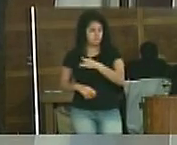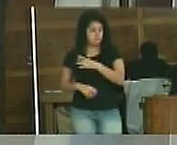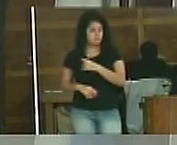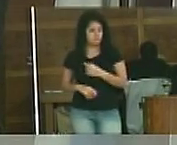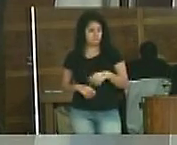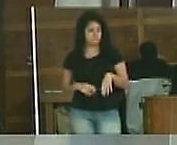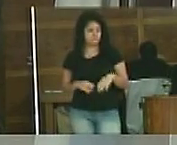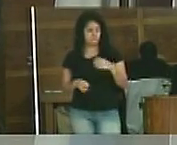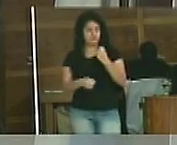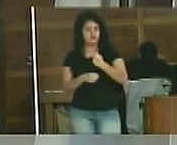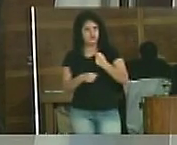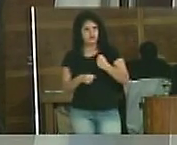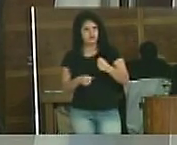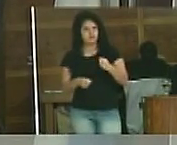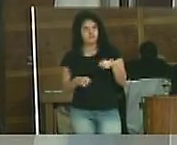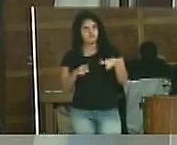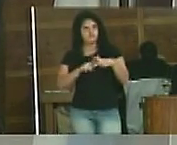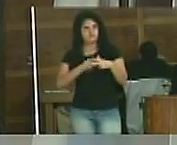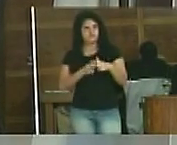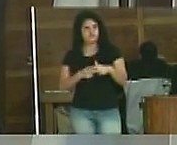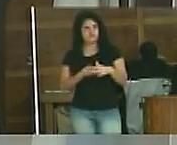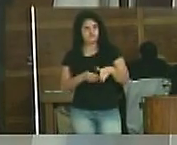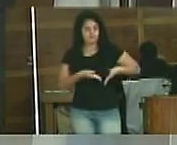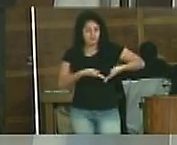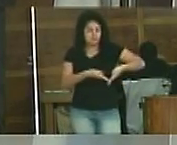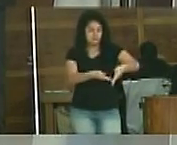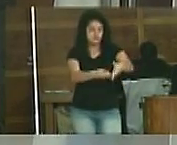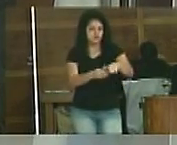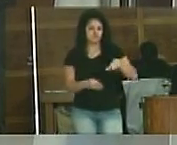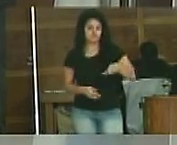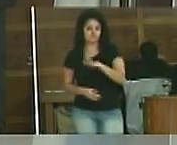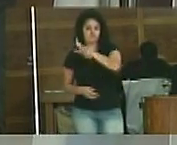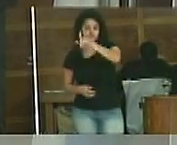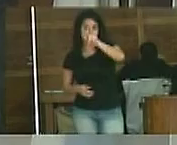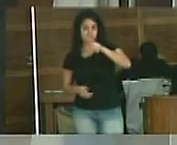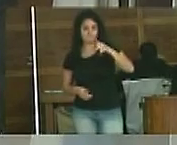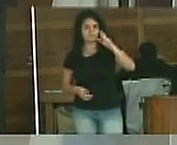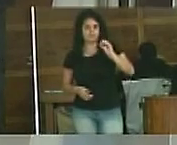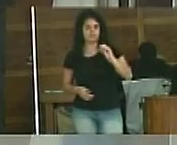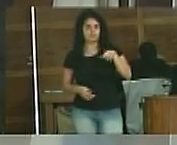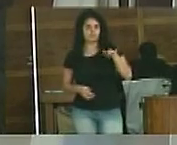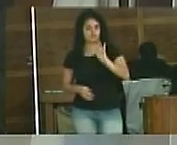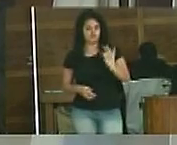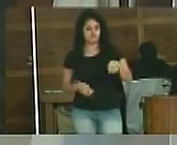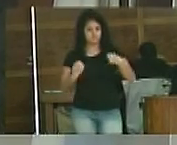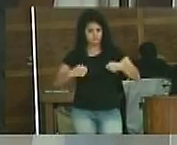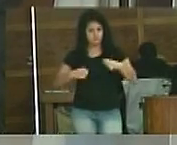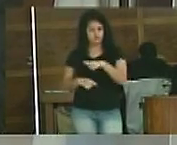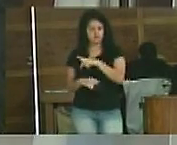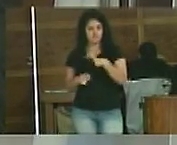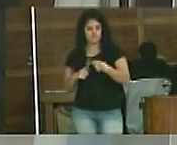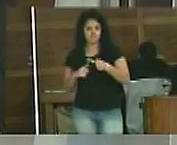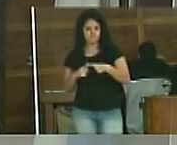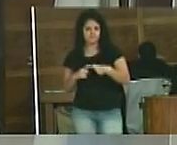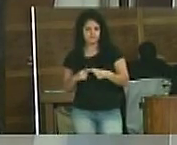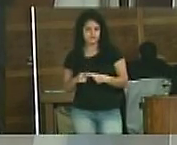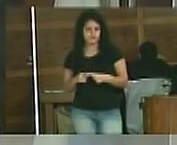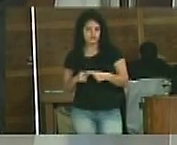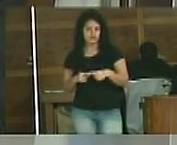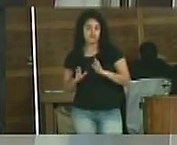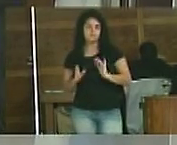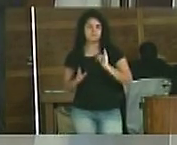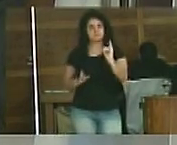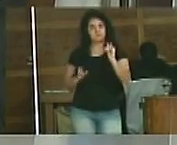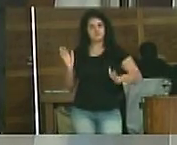das canaletas localizadas na Travessa Portugal. Morro Portugal, bairro Frade. Tem que ir lá, se o vagabundo deixar, né?